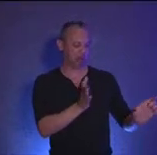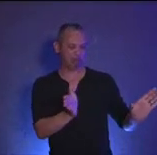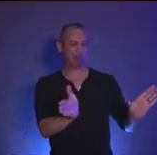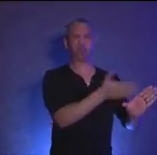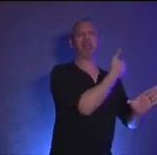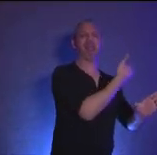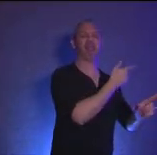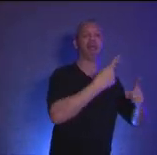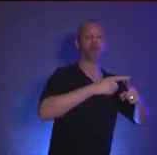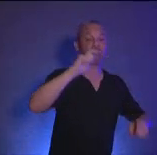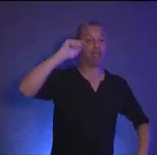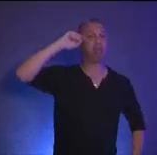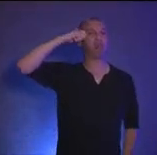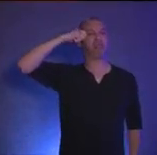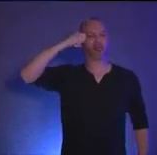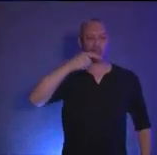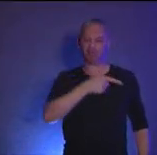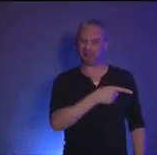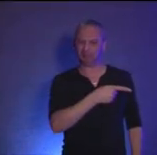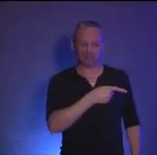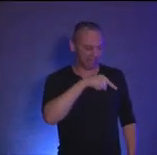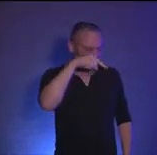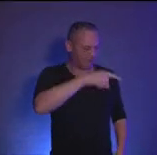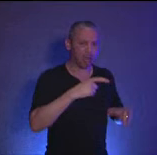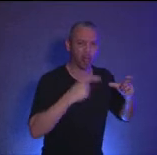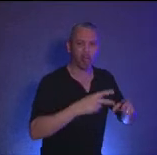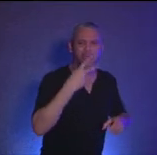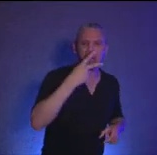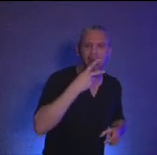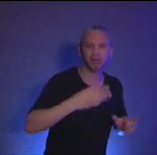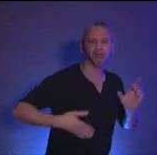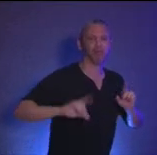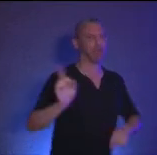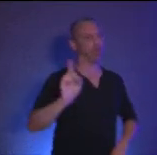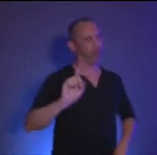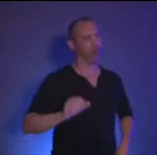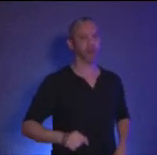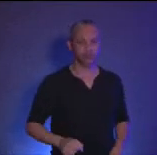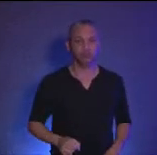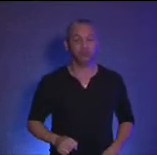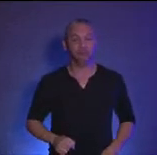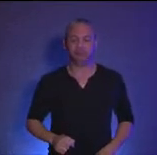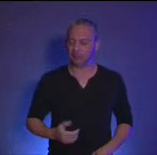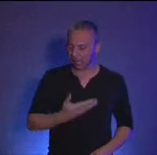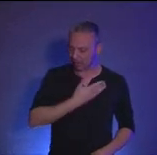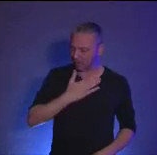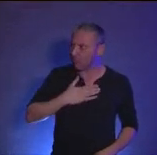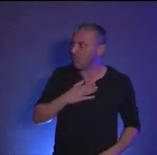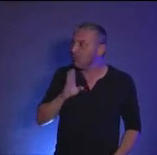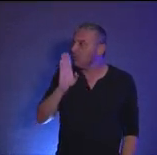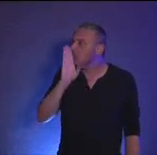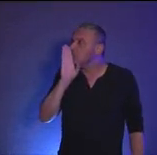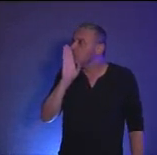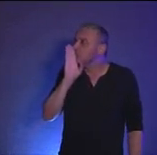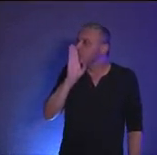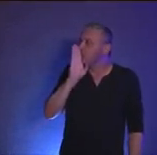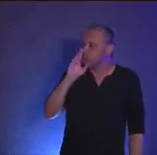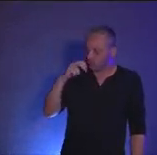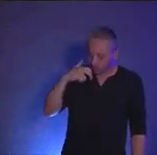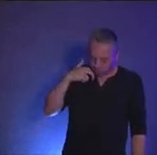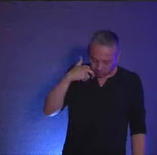que é preto retinto. Eles disseram que ali não era lugar de marginal estar fumando. Meu amigo ficou apenas calado, com